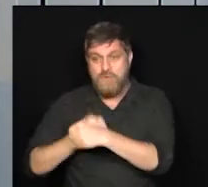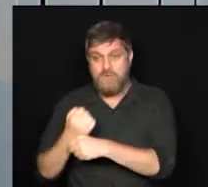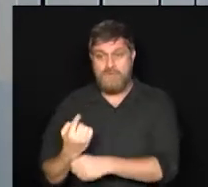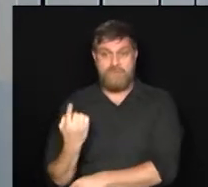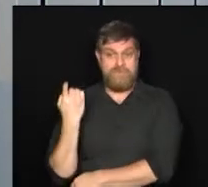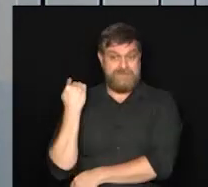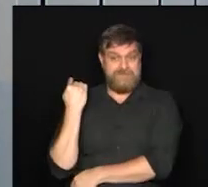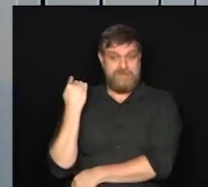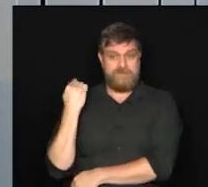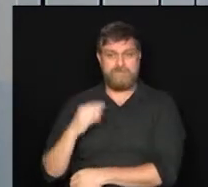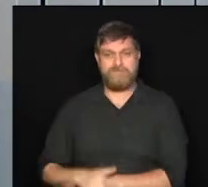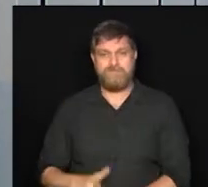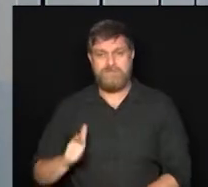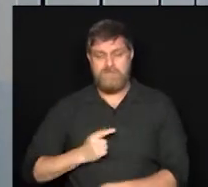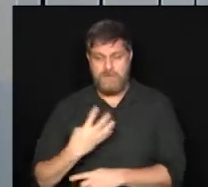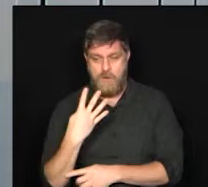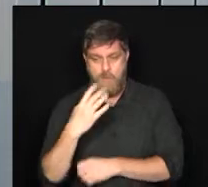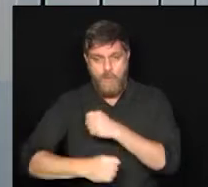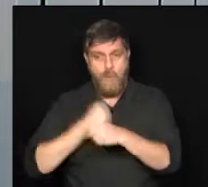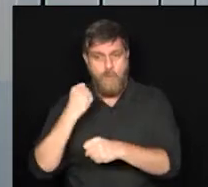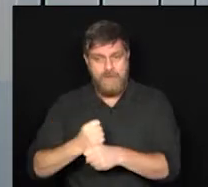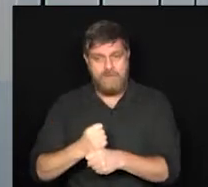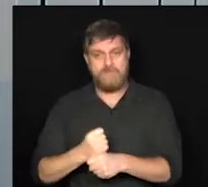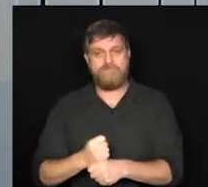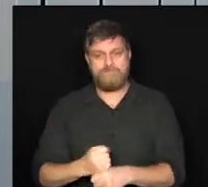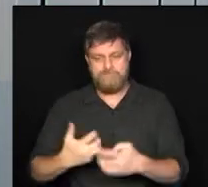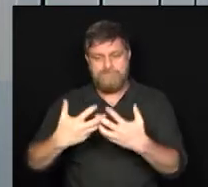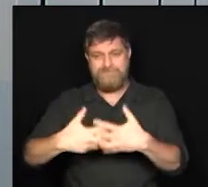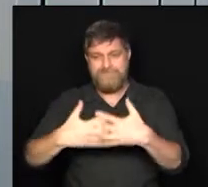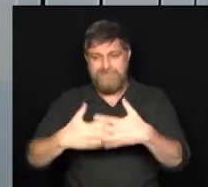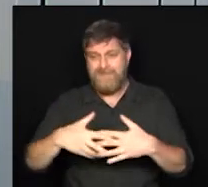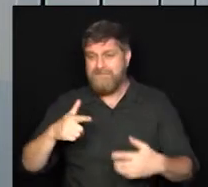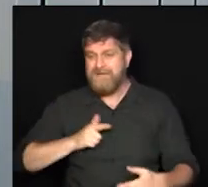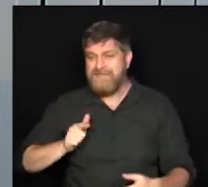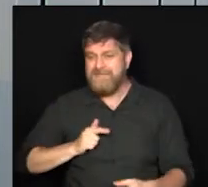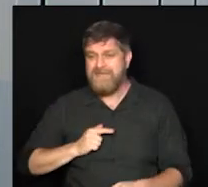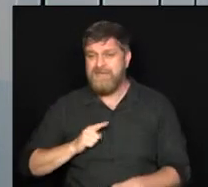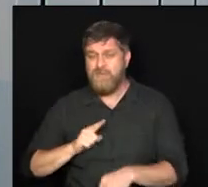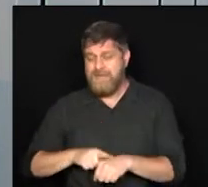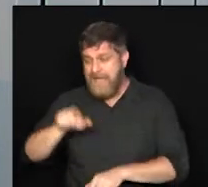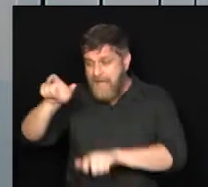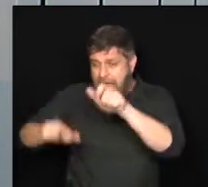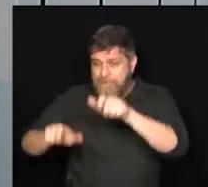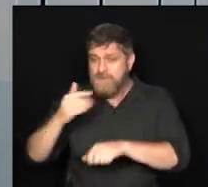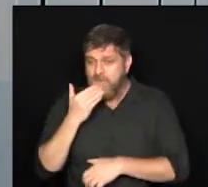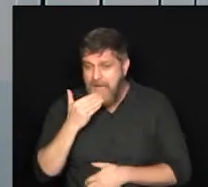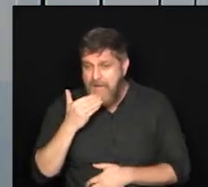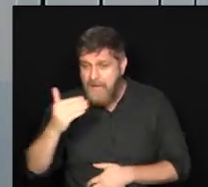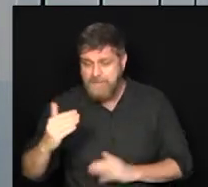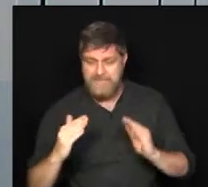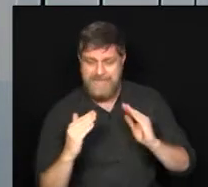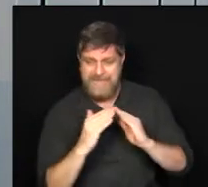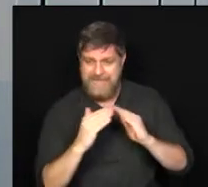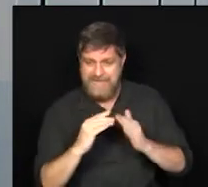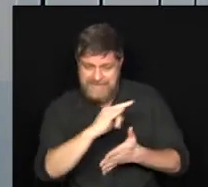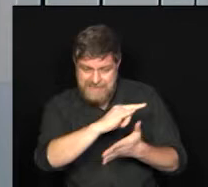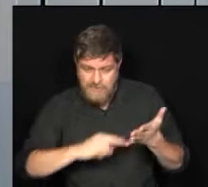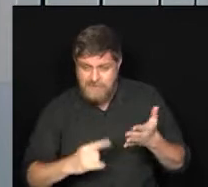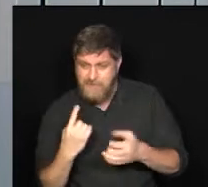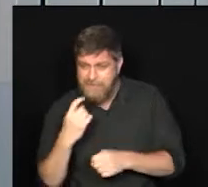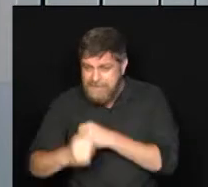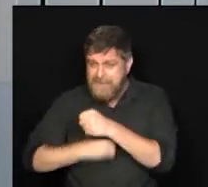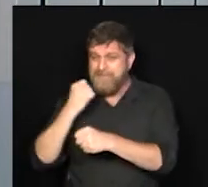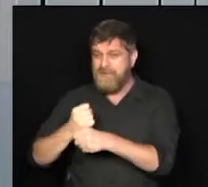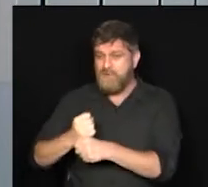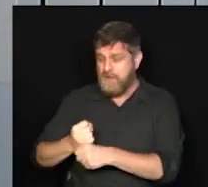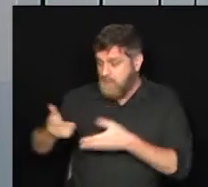2019. Tem 4 anos de validade, só que estabelece que quem solicitar a regularização no primeiro ano de